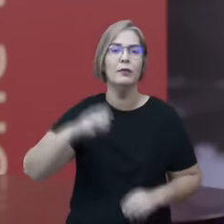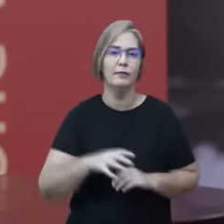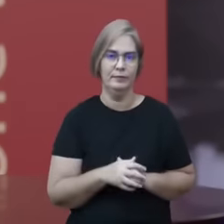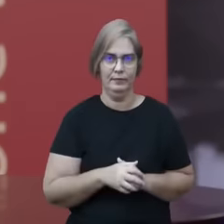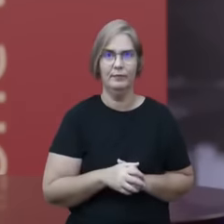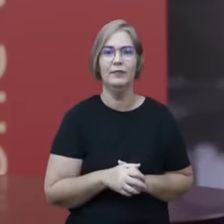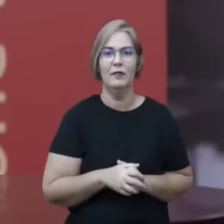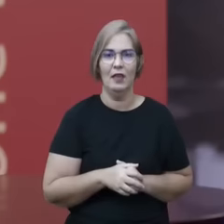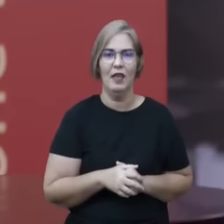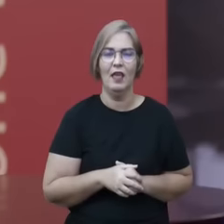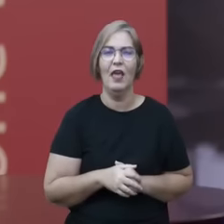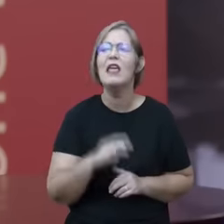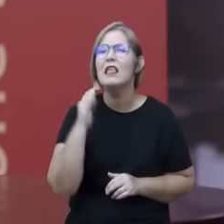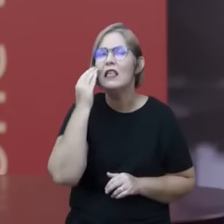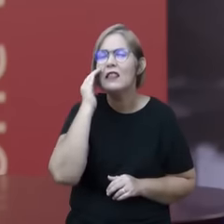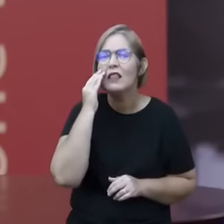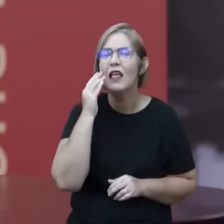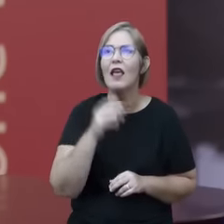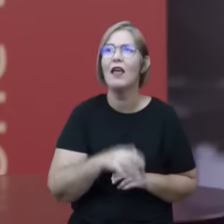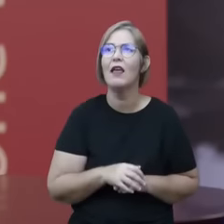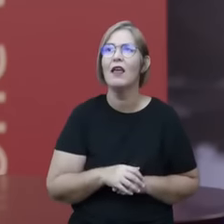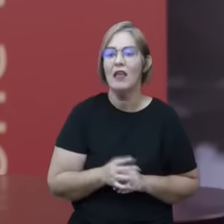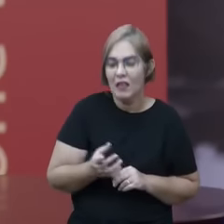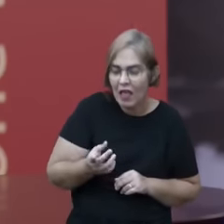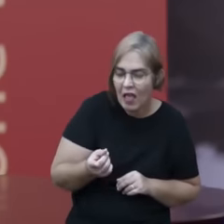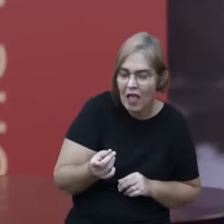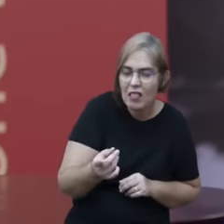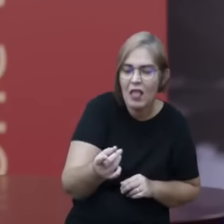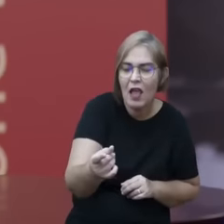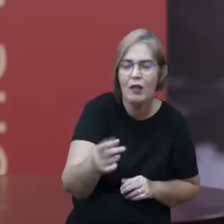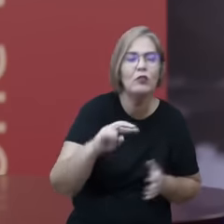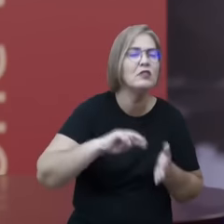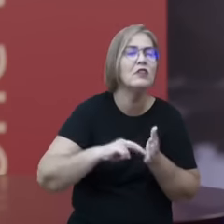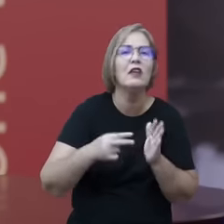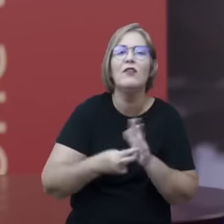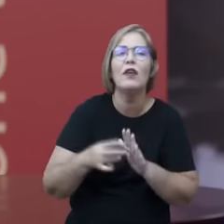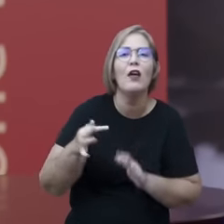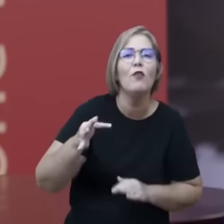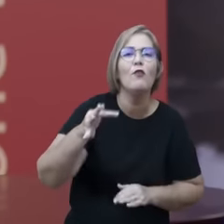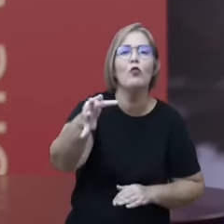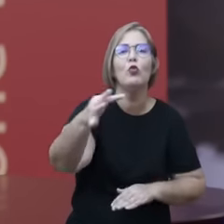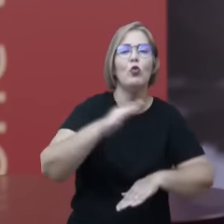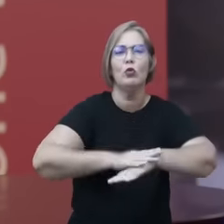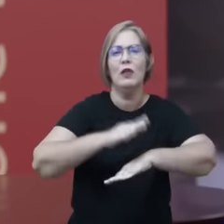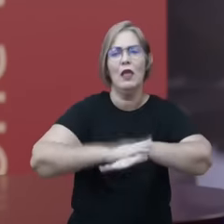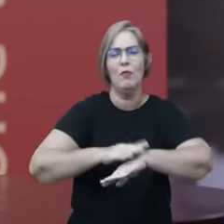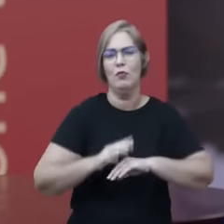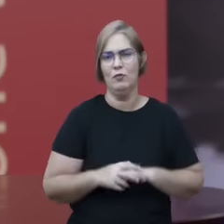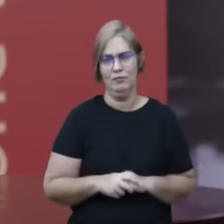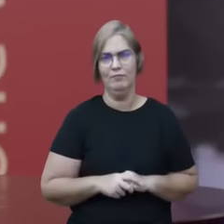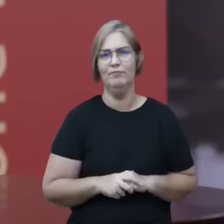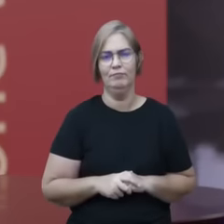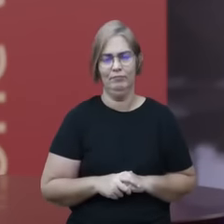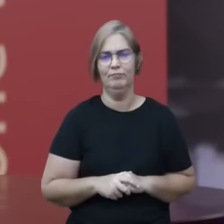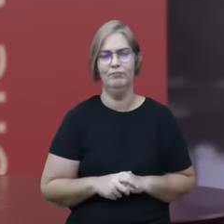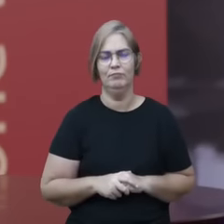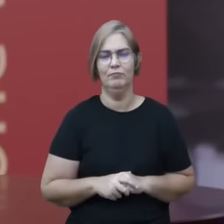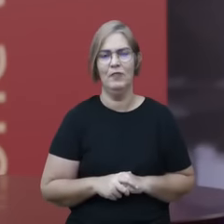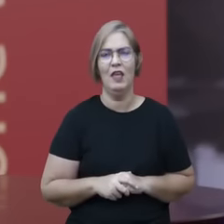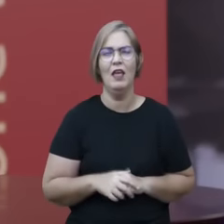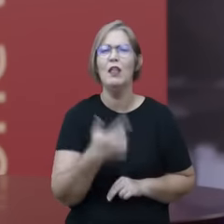o eterno no tempo sem eh tentar ao mesmo tempo